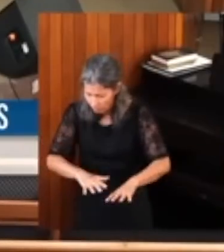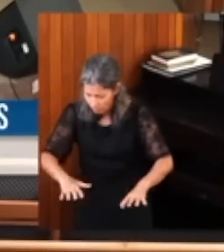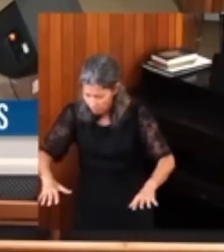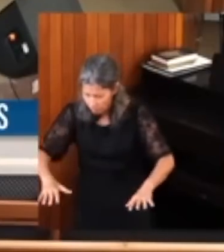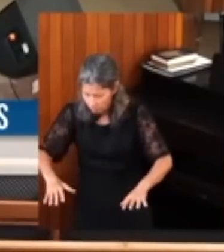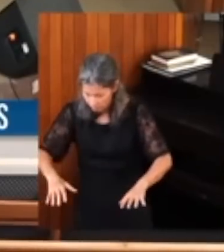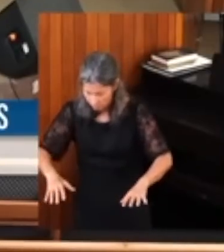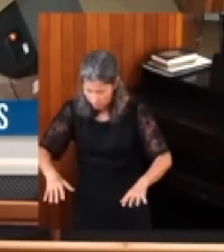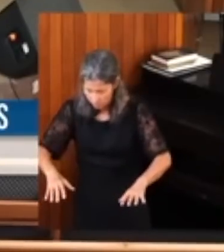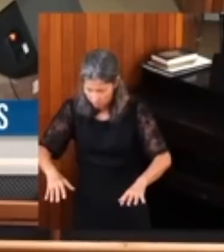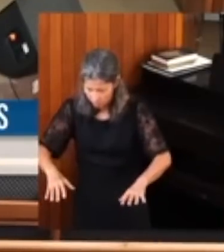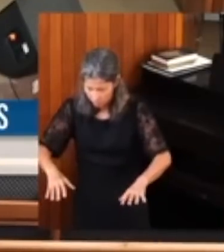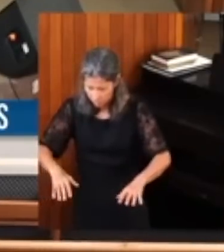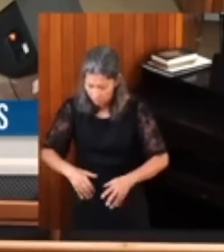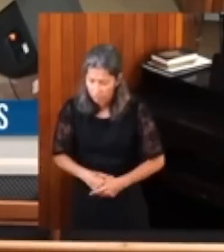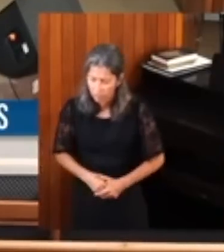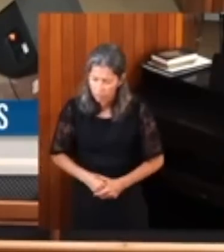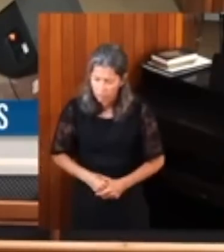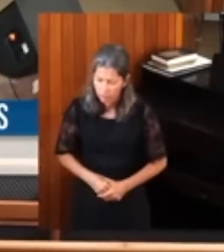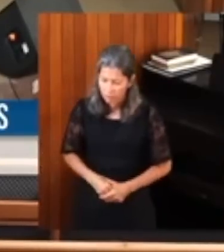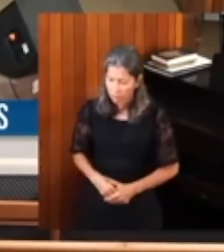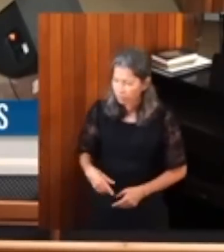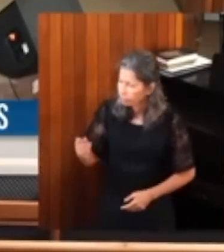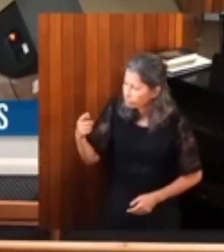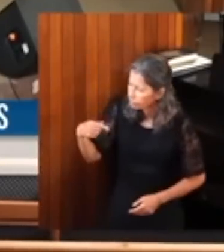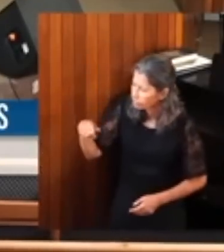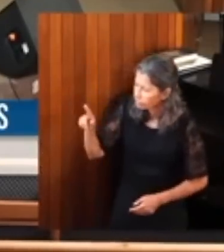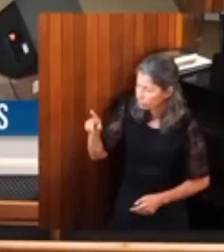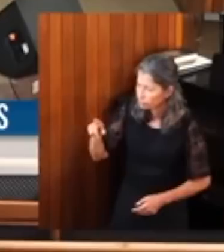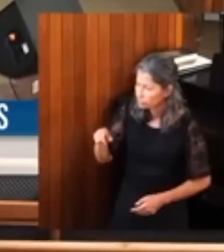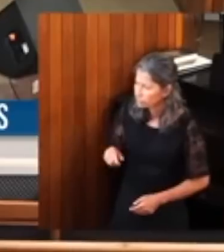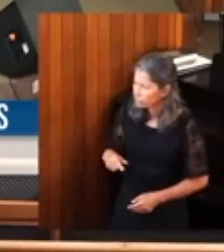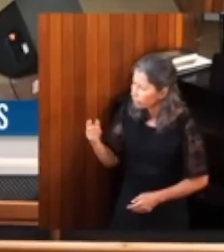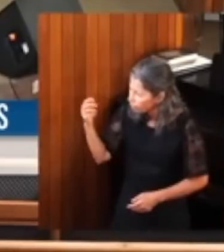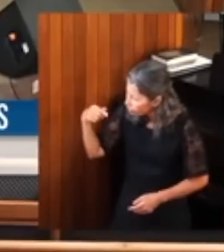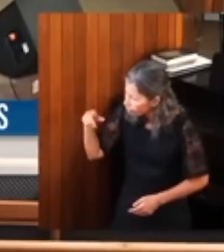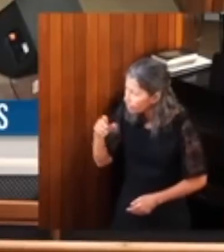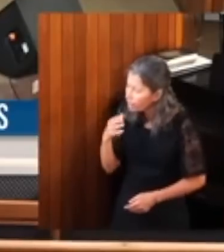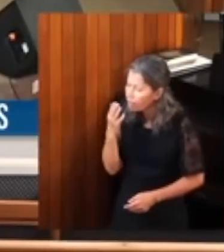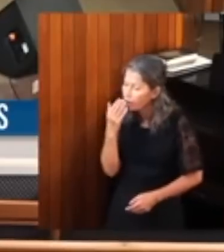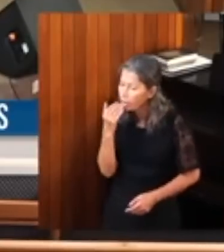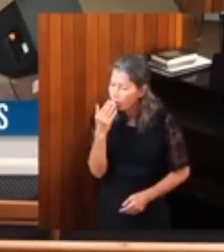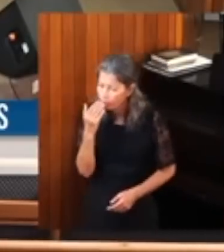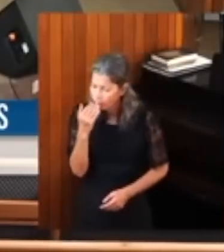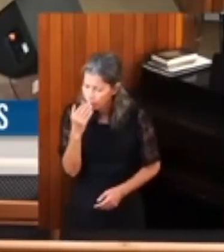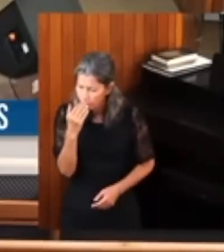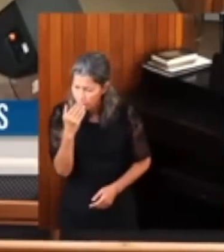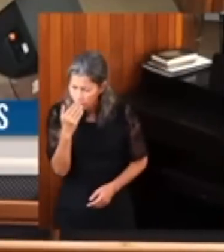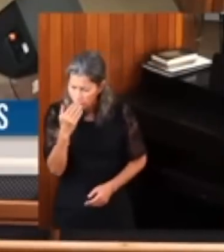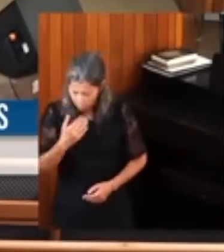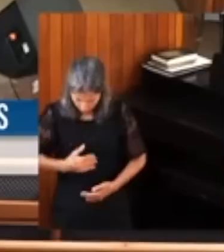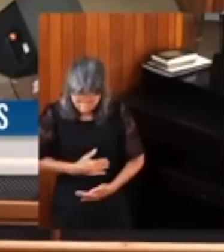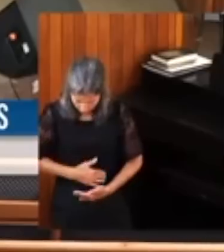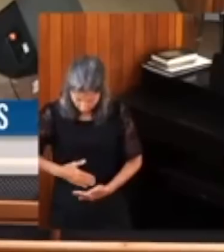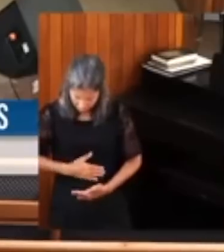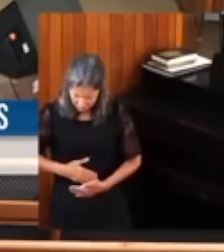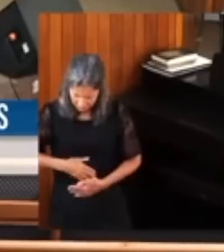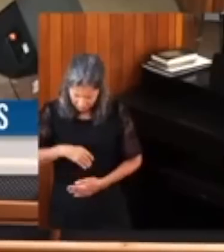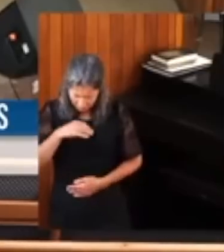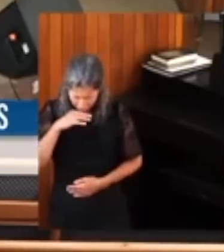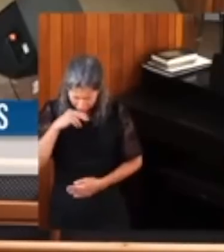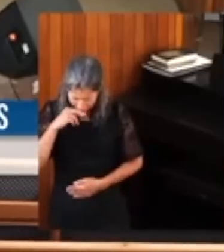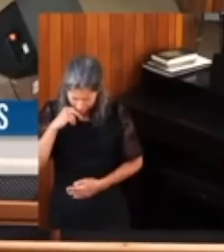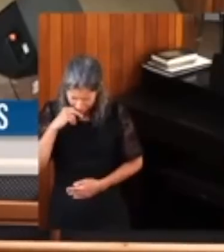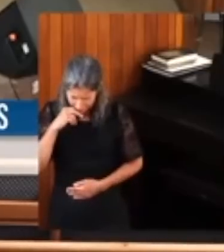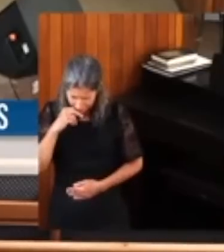livrinho e devore-o. Coma o livrinho. No seu estômago será amargo, mas na sua boca será doce